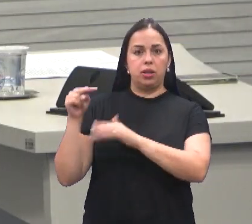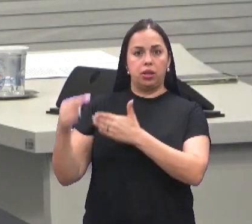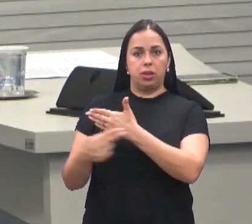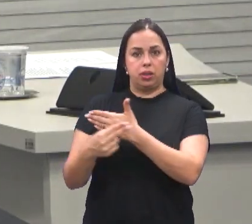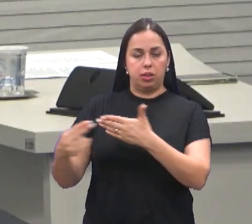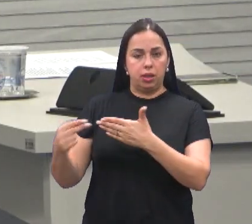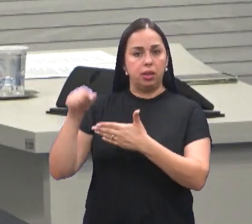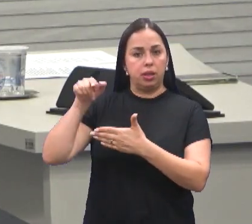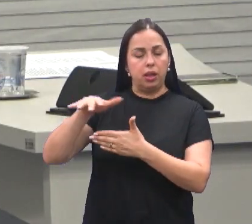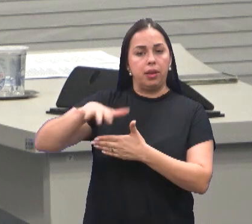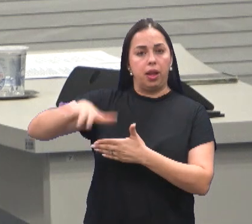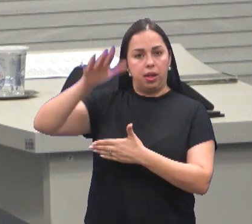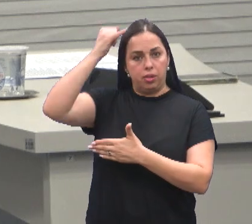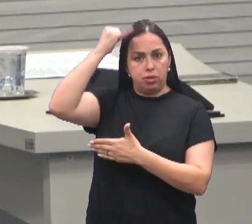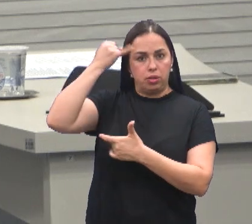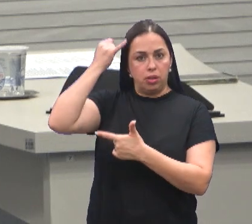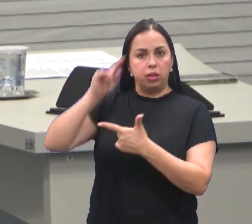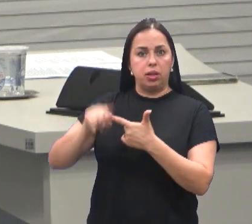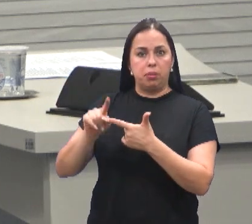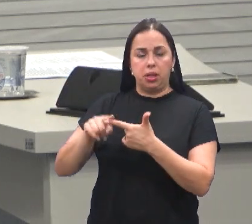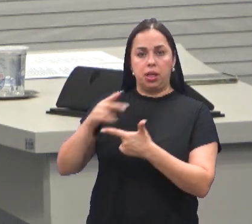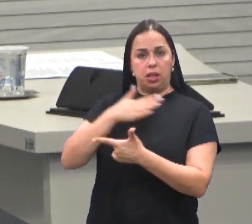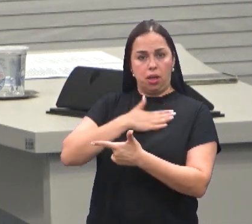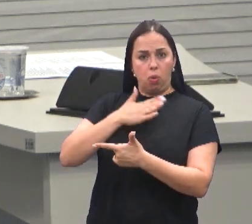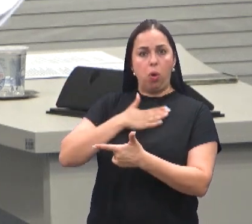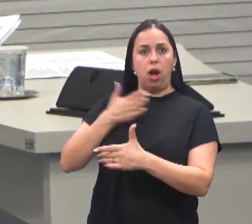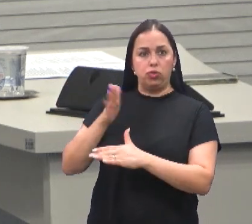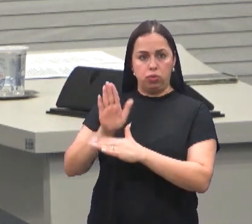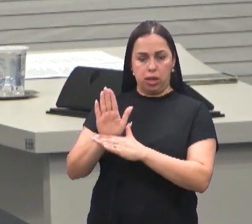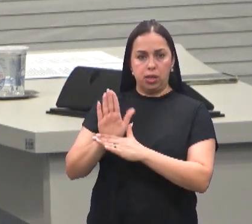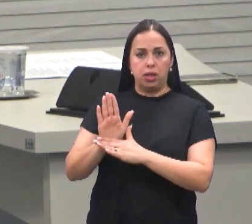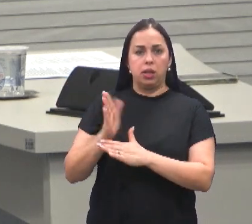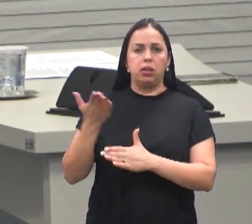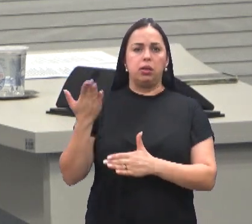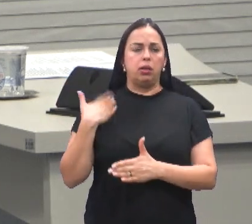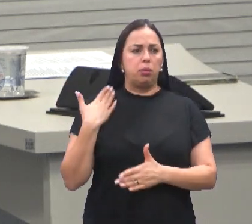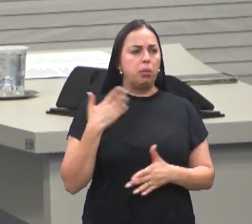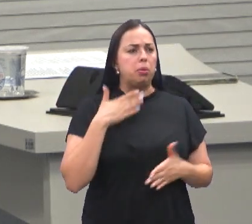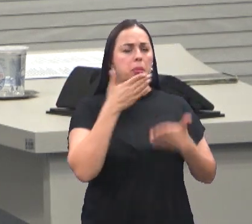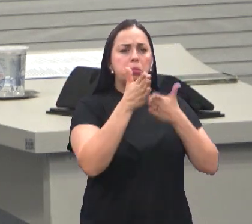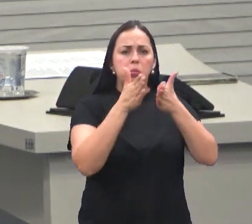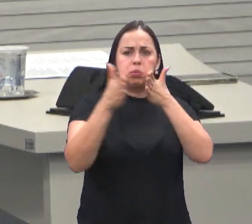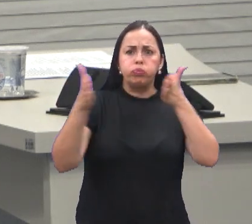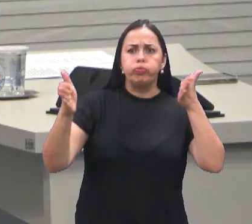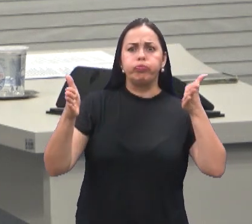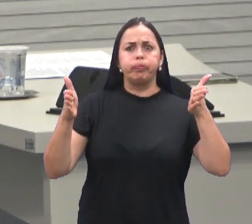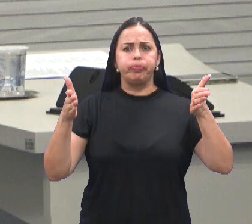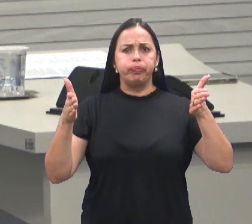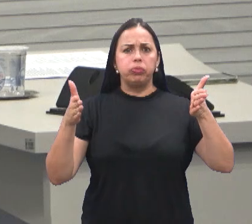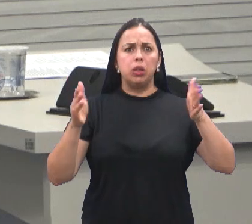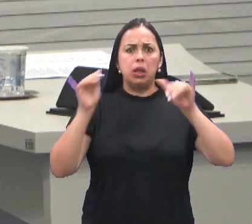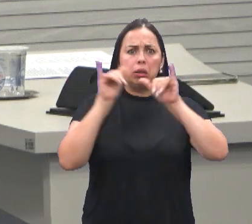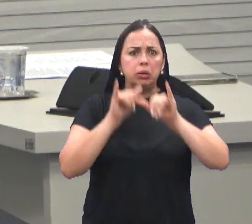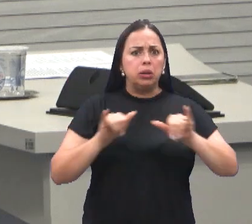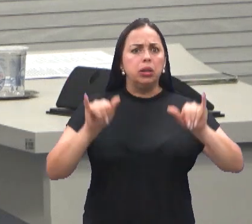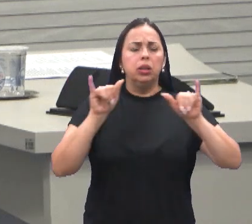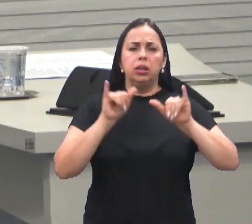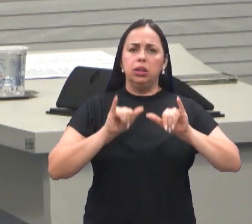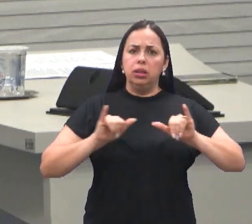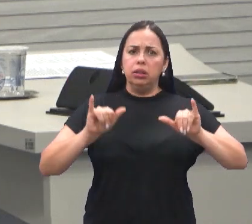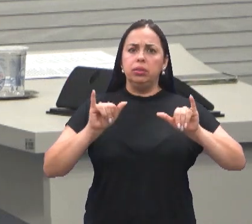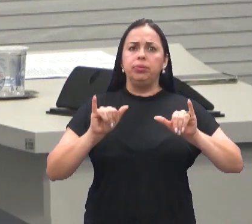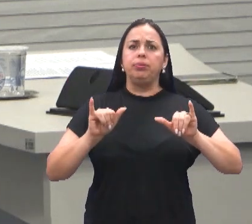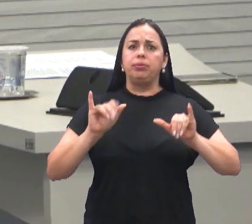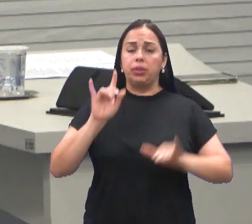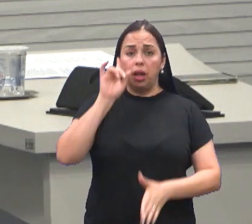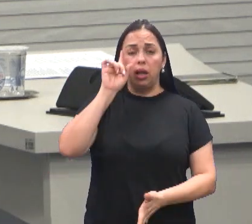da Saúde. Quando a gente apresentou, fui procurado por várias instituições, munícipes, foi uma divulgação importante e